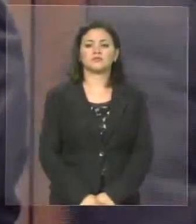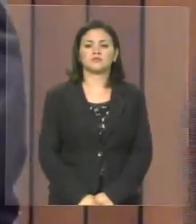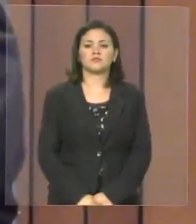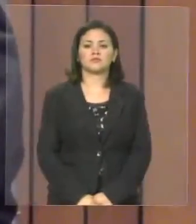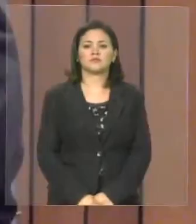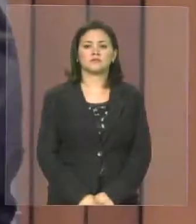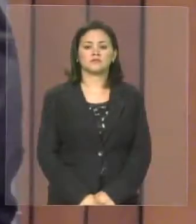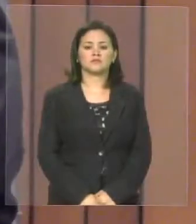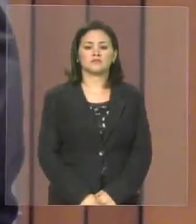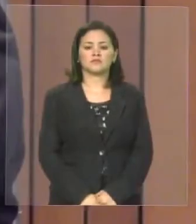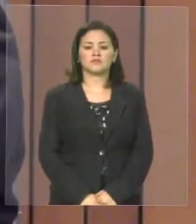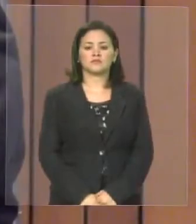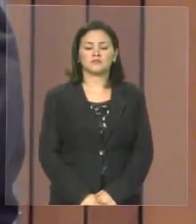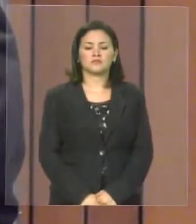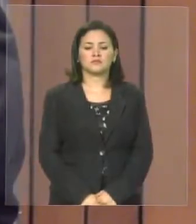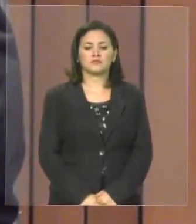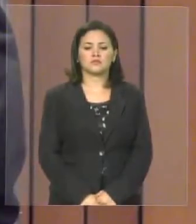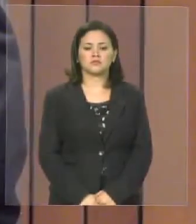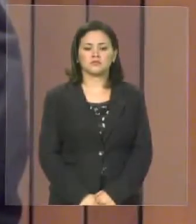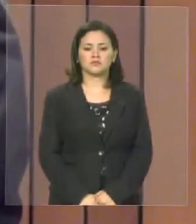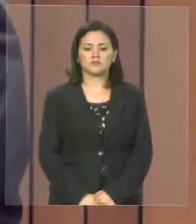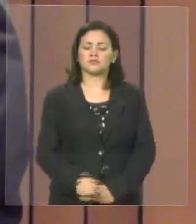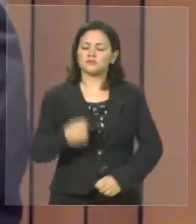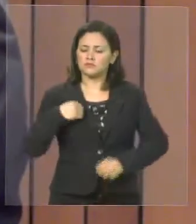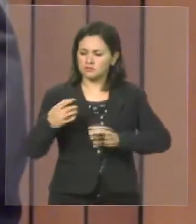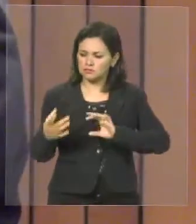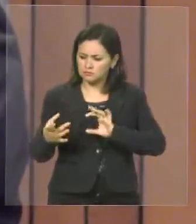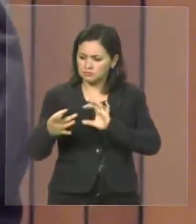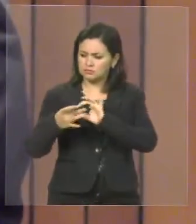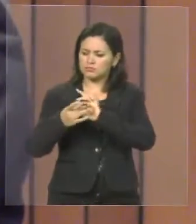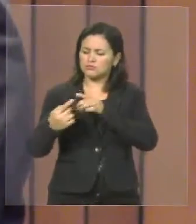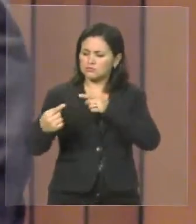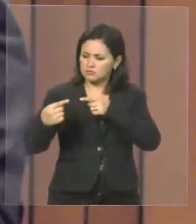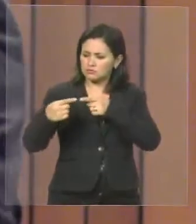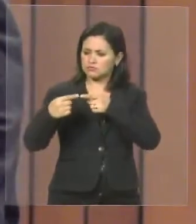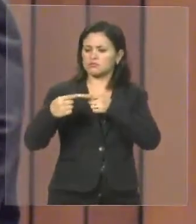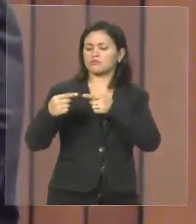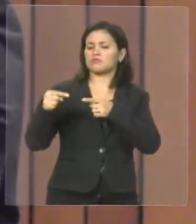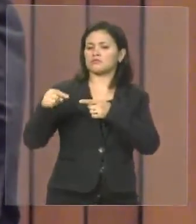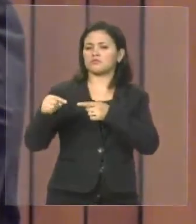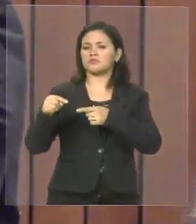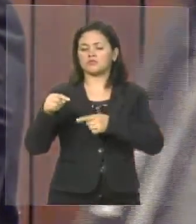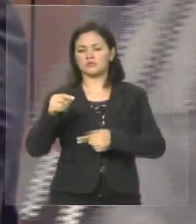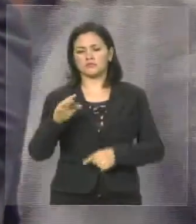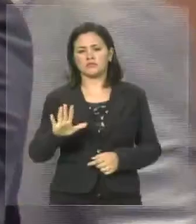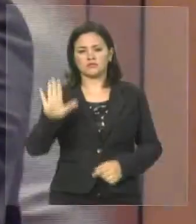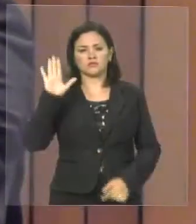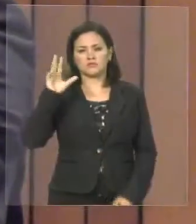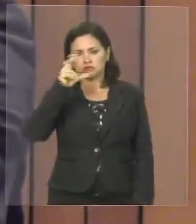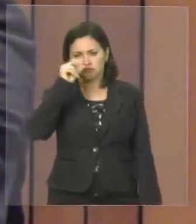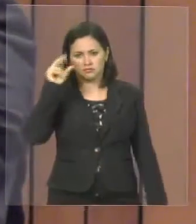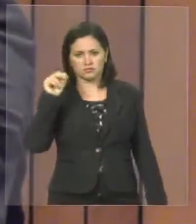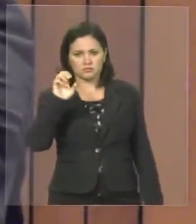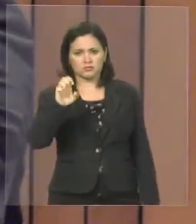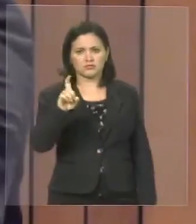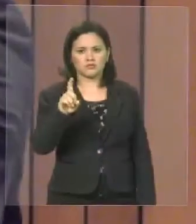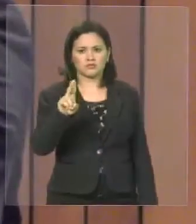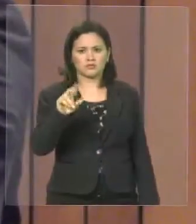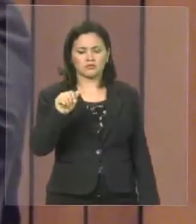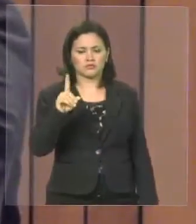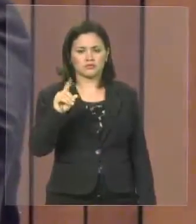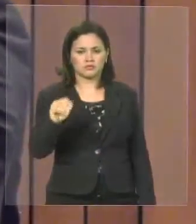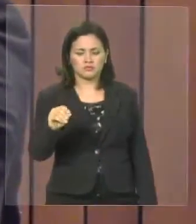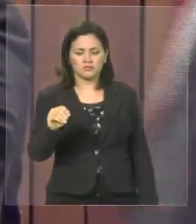Coadunando com as palavras do deputado Eduardo Braide, candidato a prefeito de São Luís, e o desabafo de